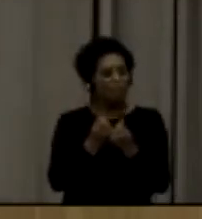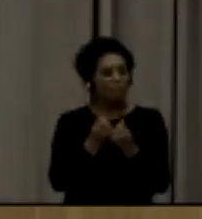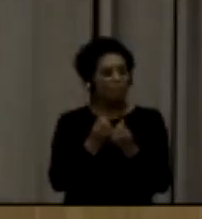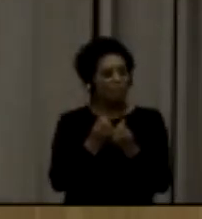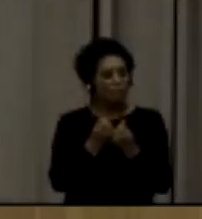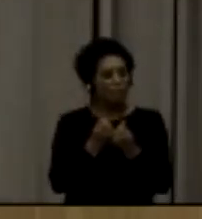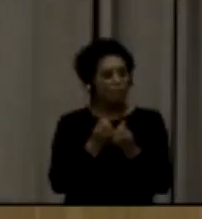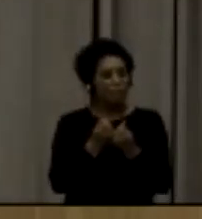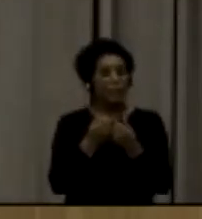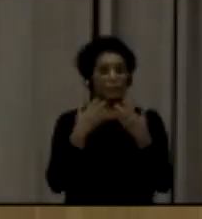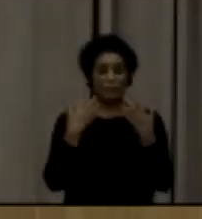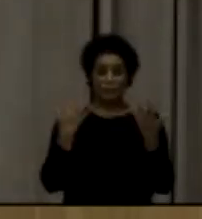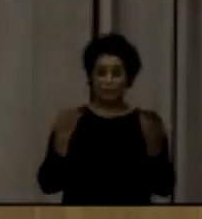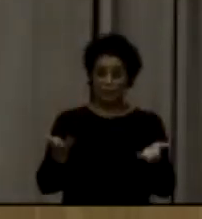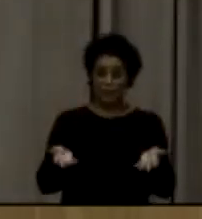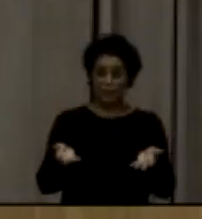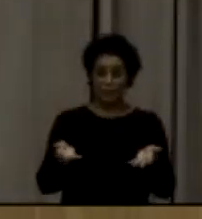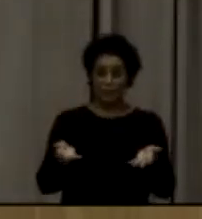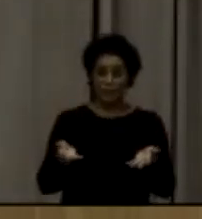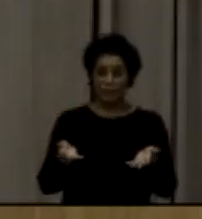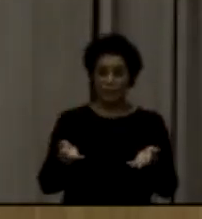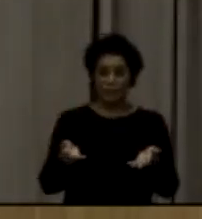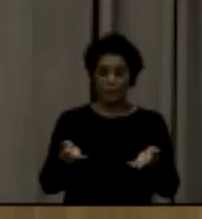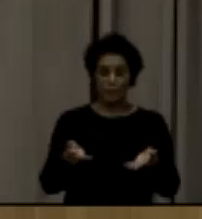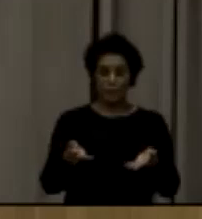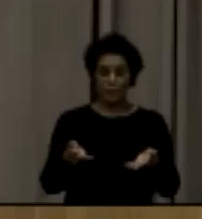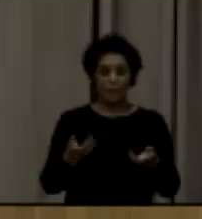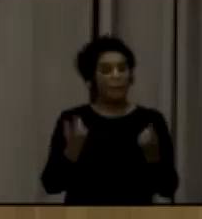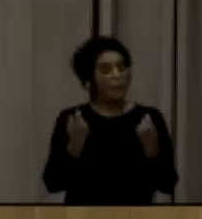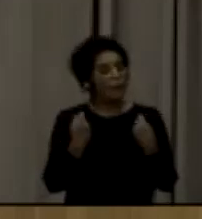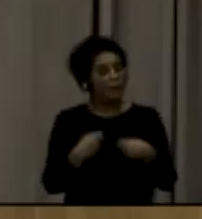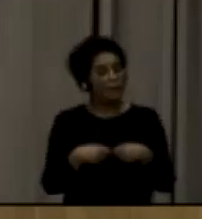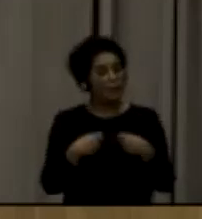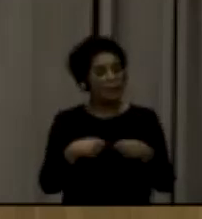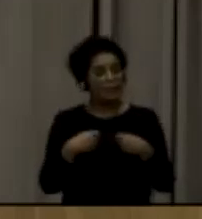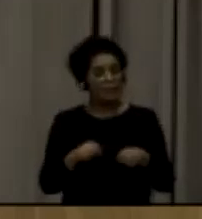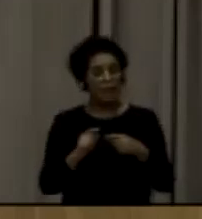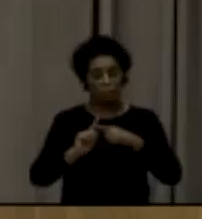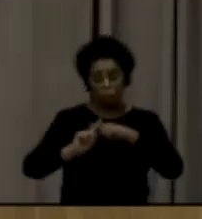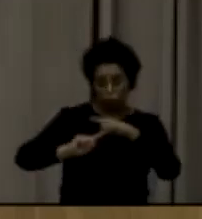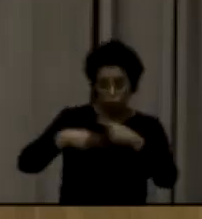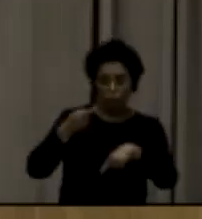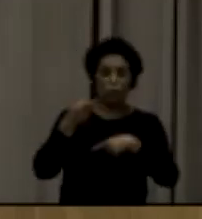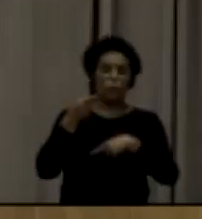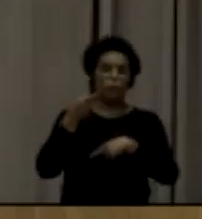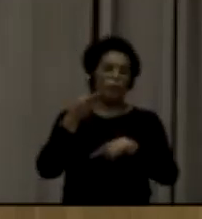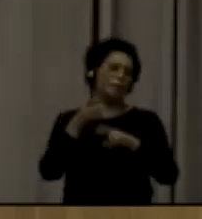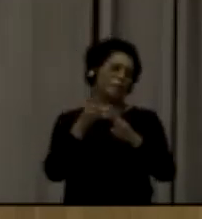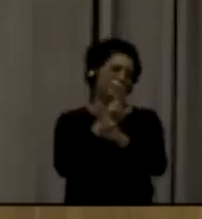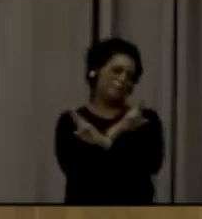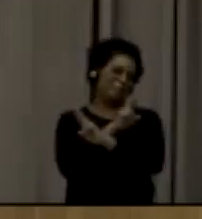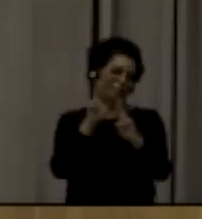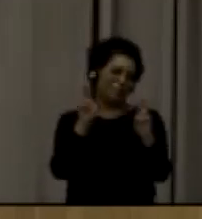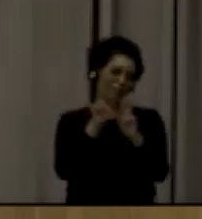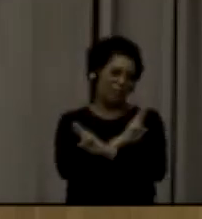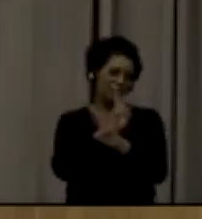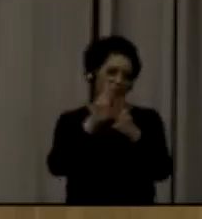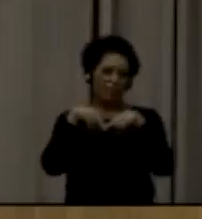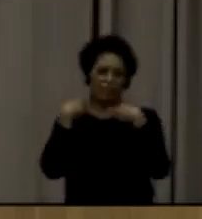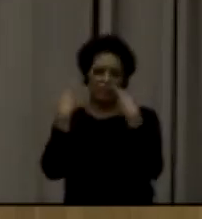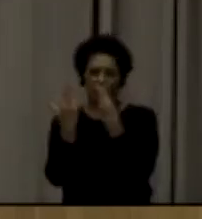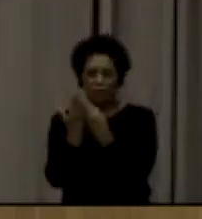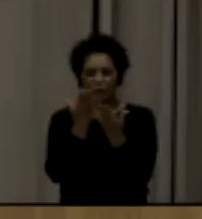E, então, nós precisamos recuperar essa energia das nossas redes, das reuniões